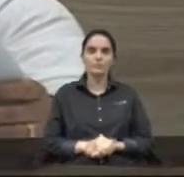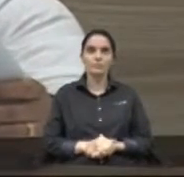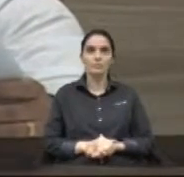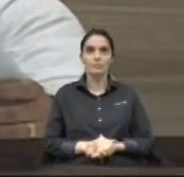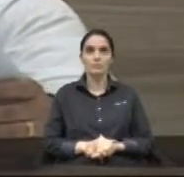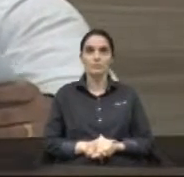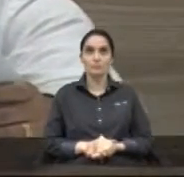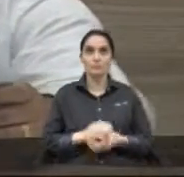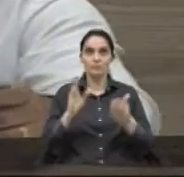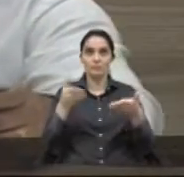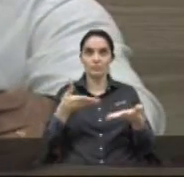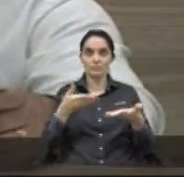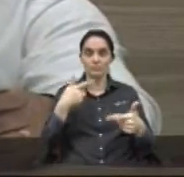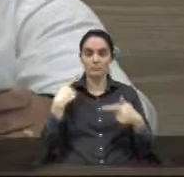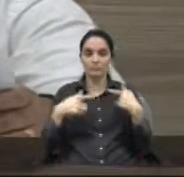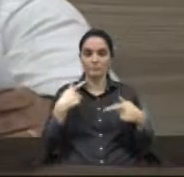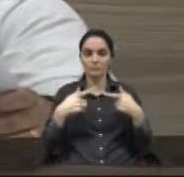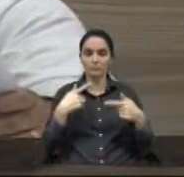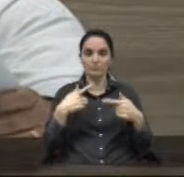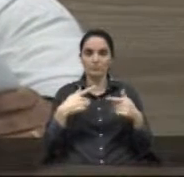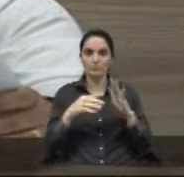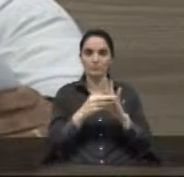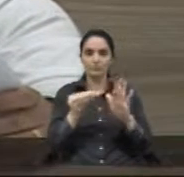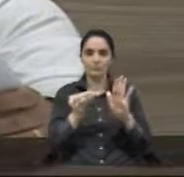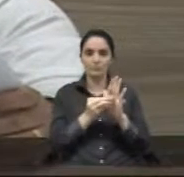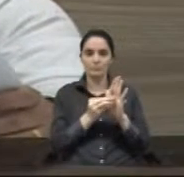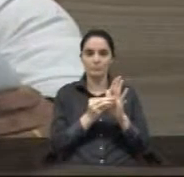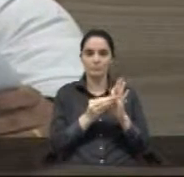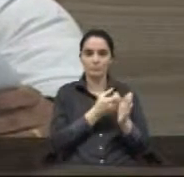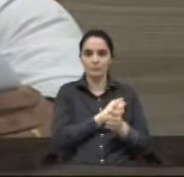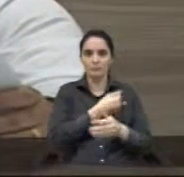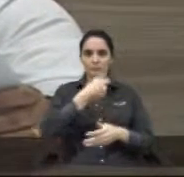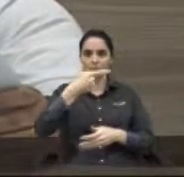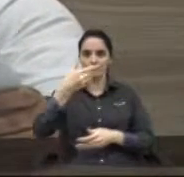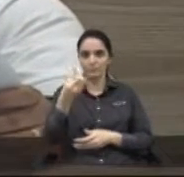Senhores, agora está em discussão a emenda número